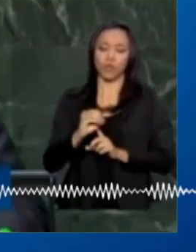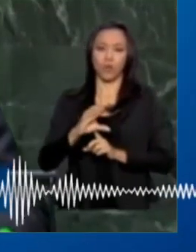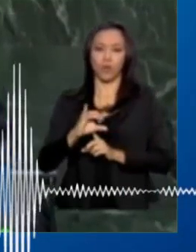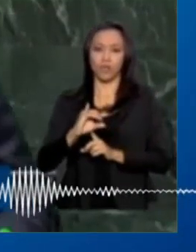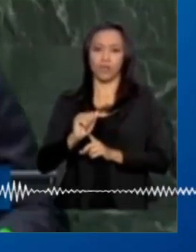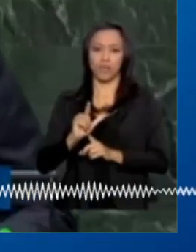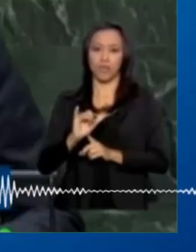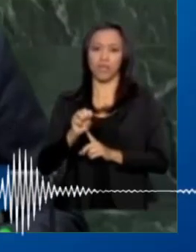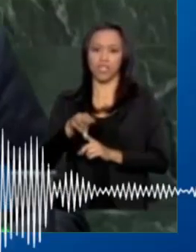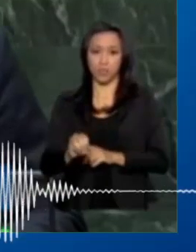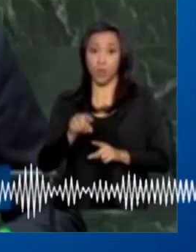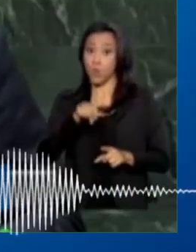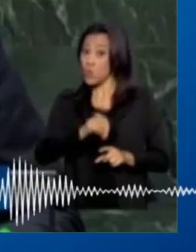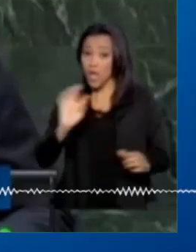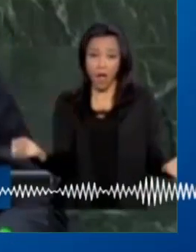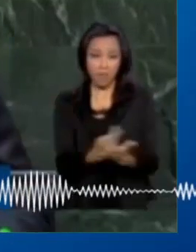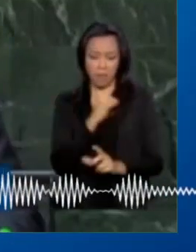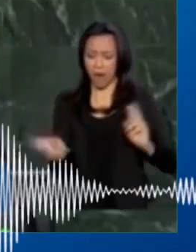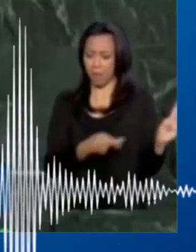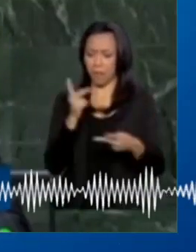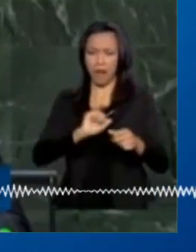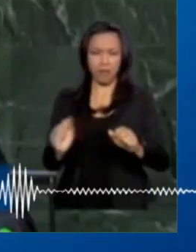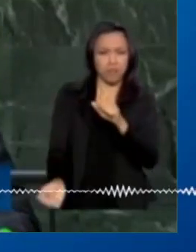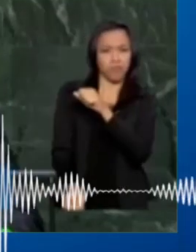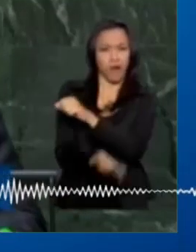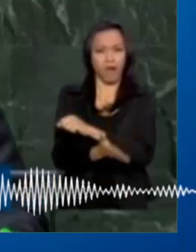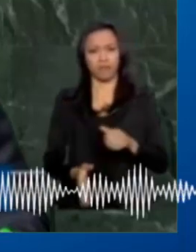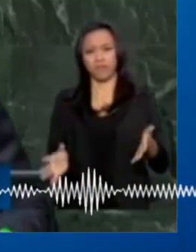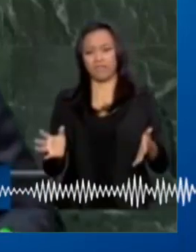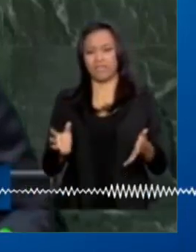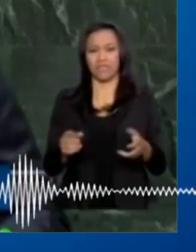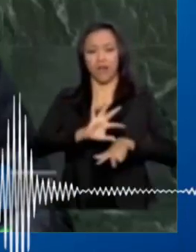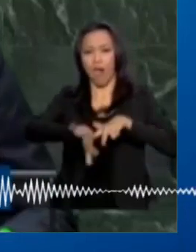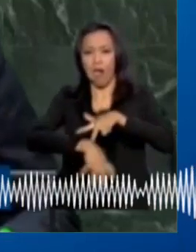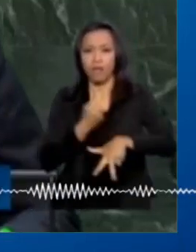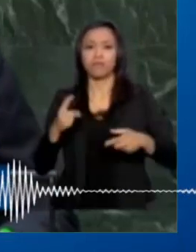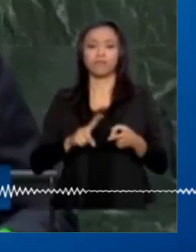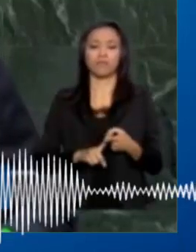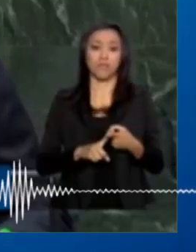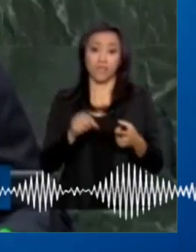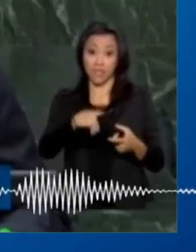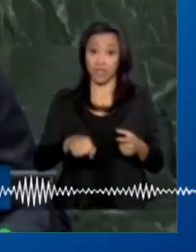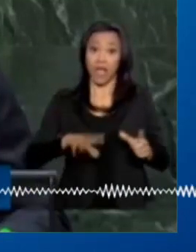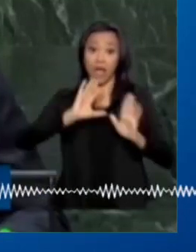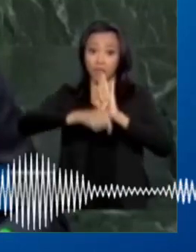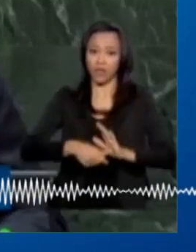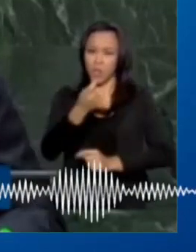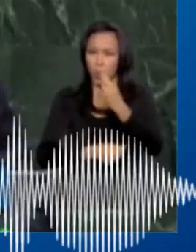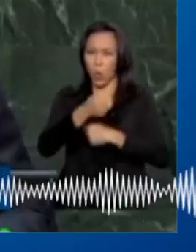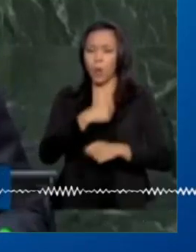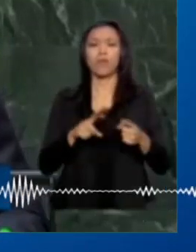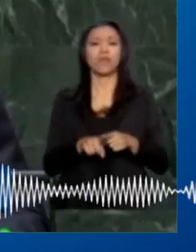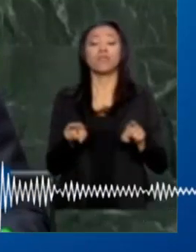presidente americano, Donald Trump, despejando várias críticas ao sistema socialista de governo. Aproveitou